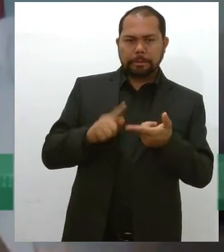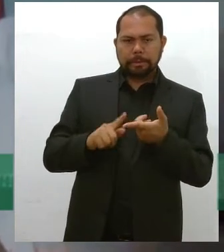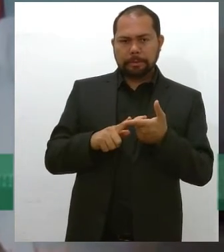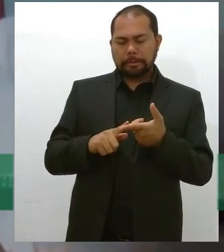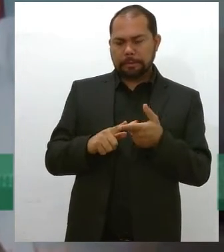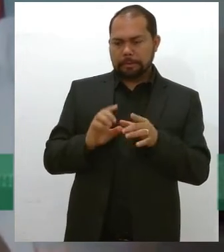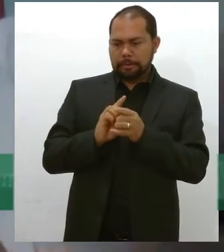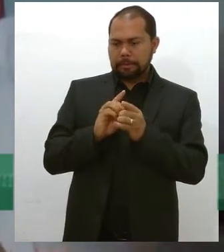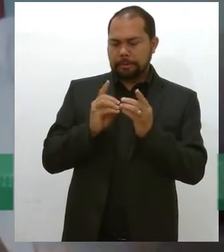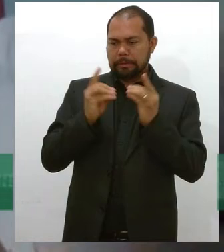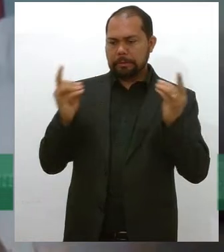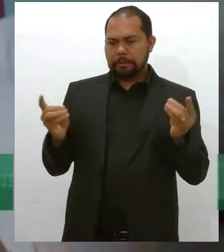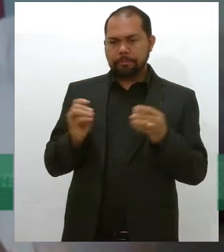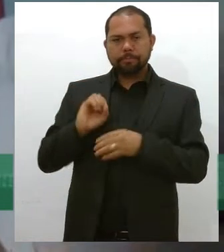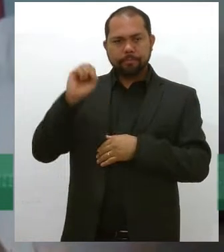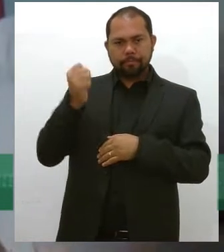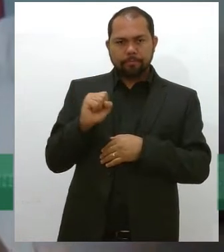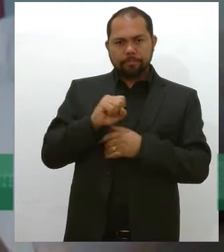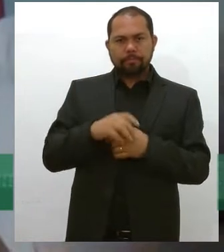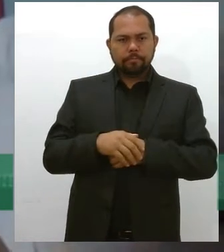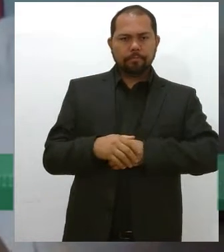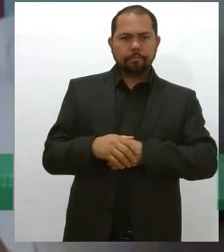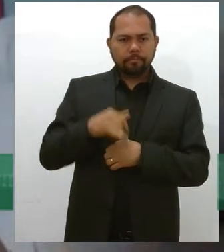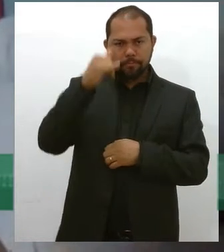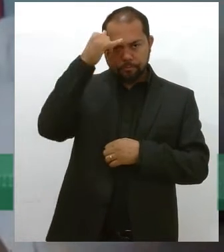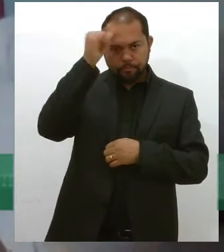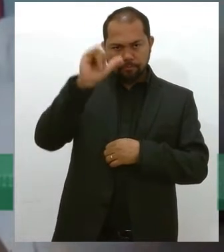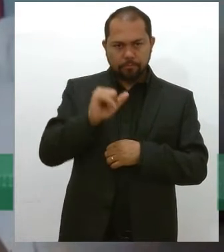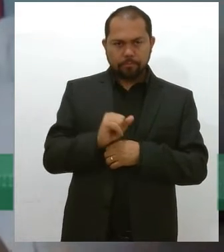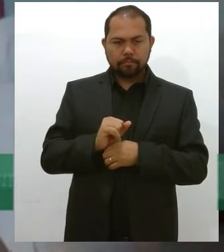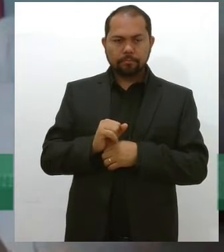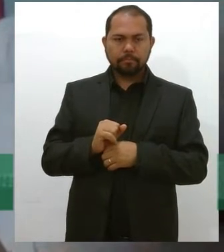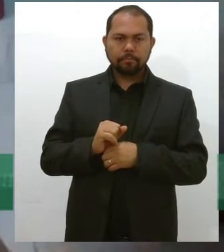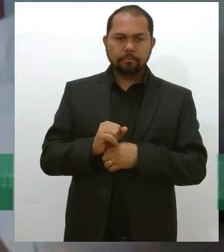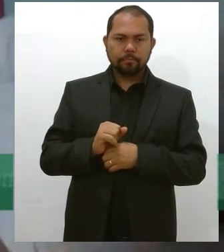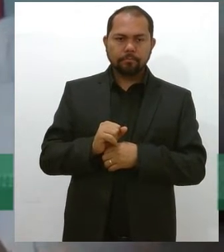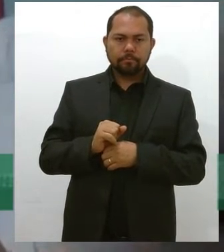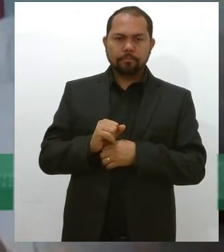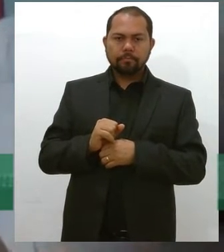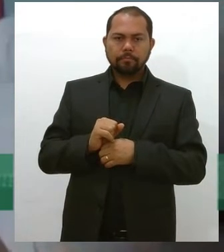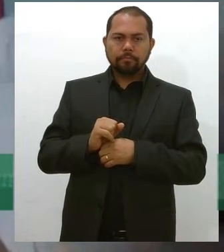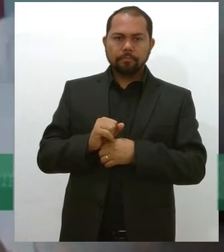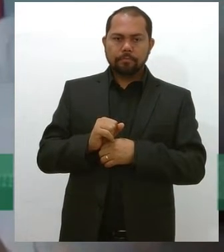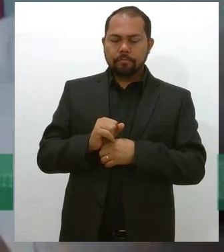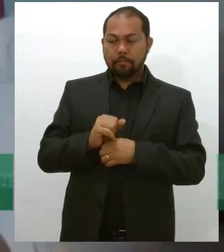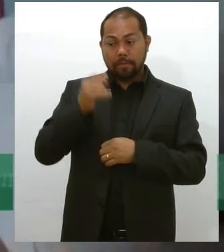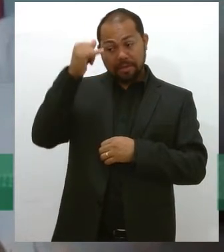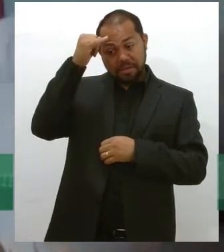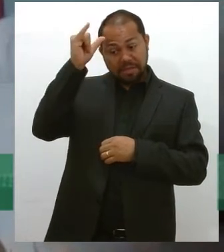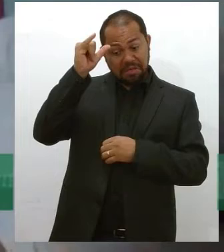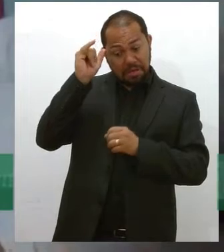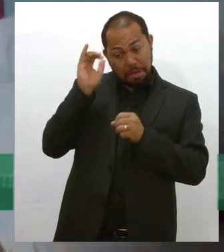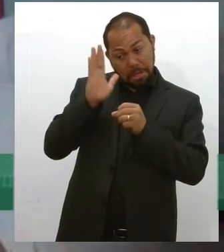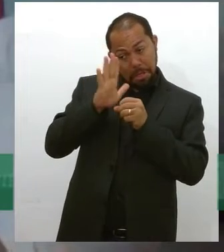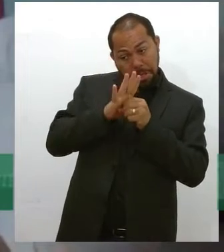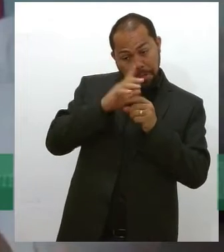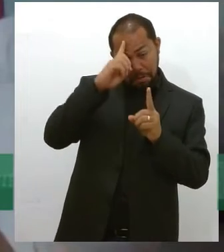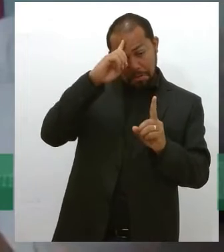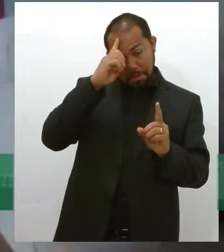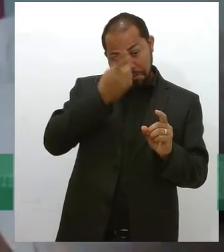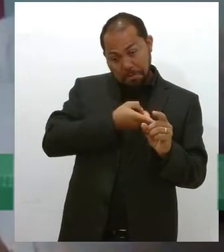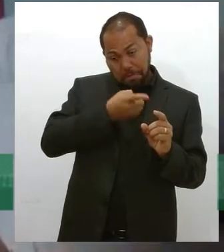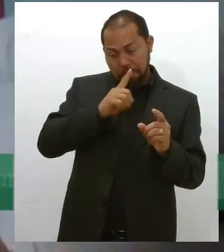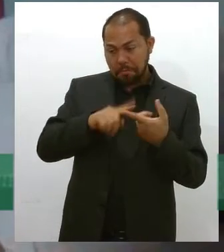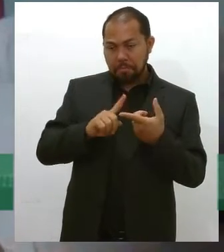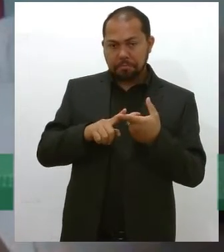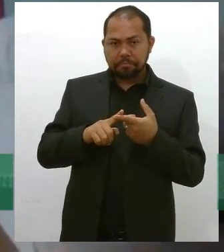né, para evitar justamente a subalternização da capitania como um período colonial, e